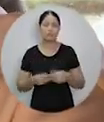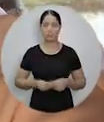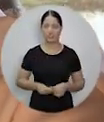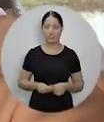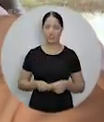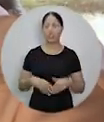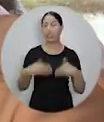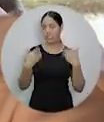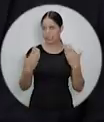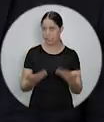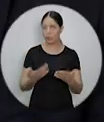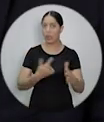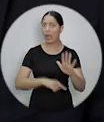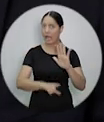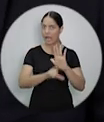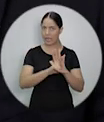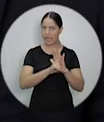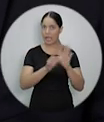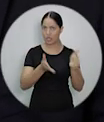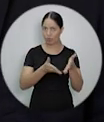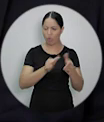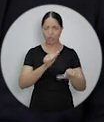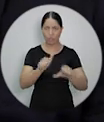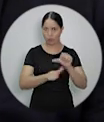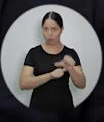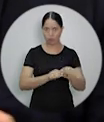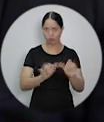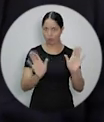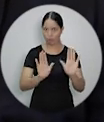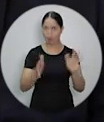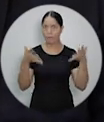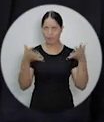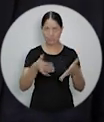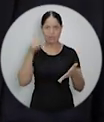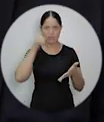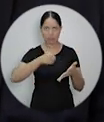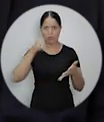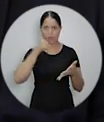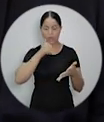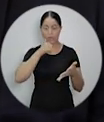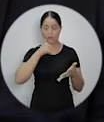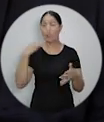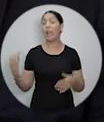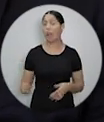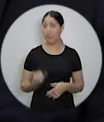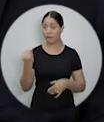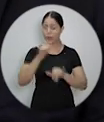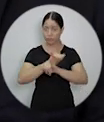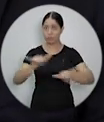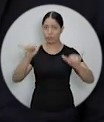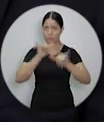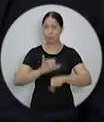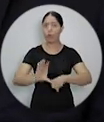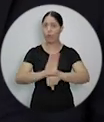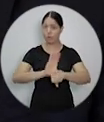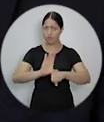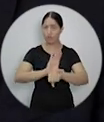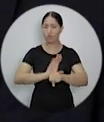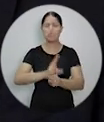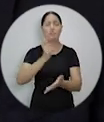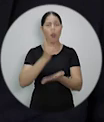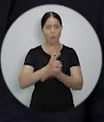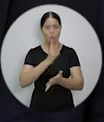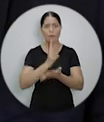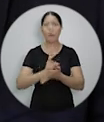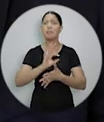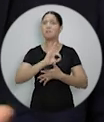esta lei de cotas? Na verdade, a lei recente ela não modificou a questão das cotas da participação feminina. É importante